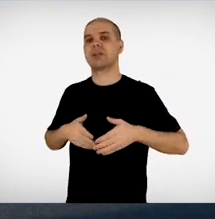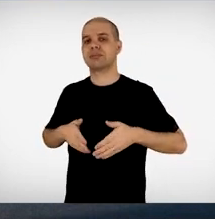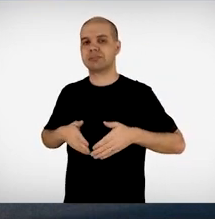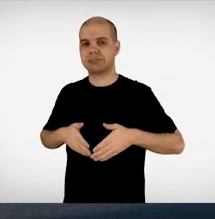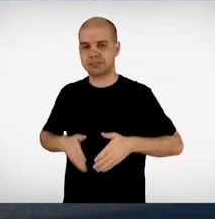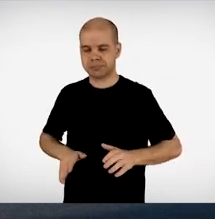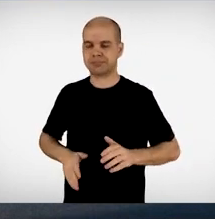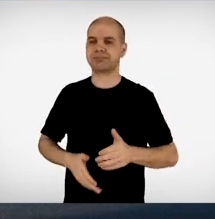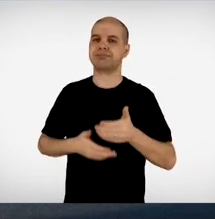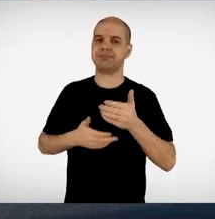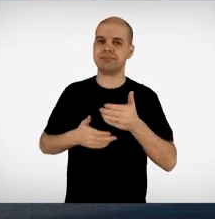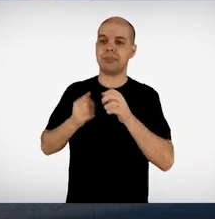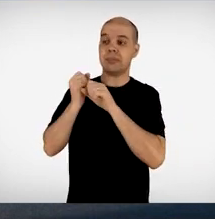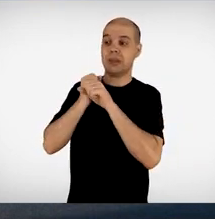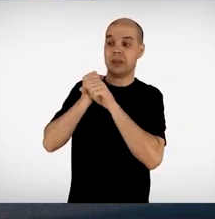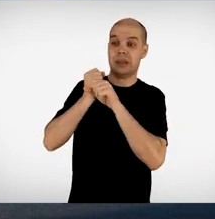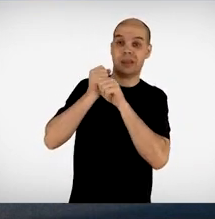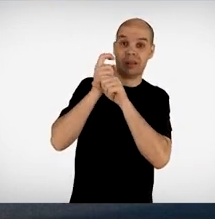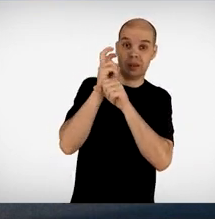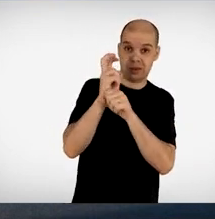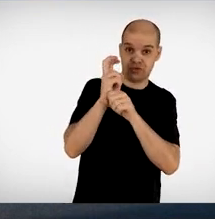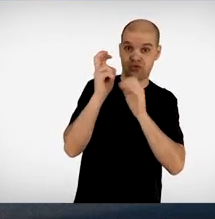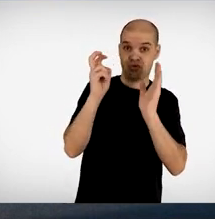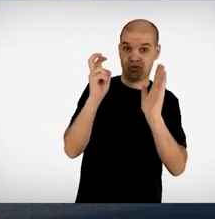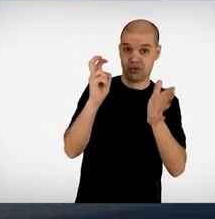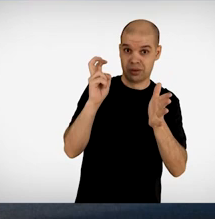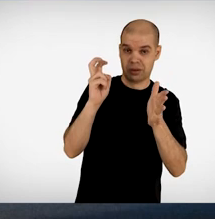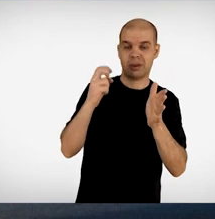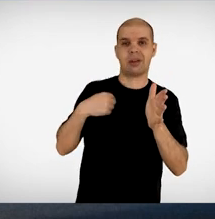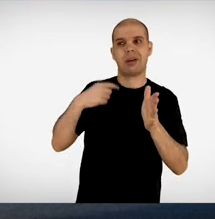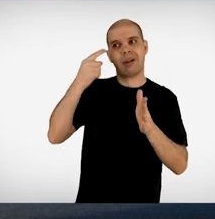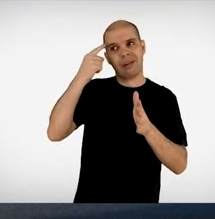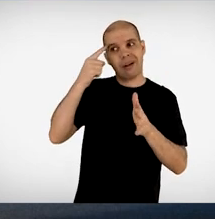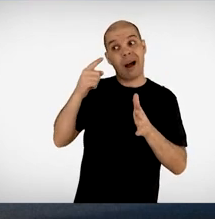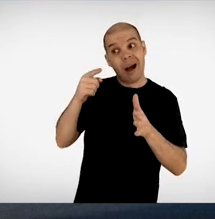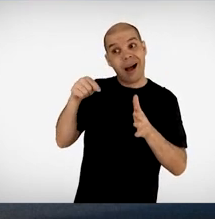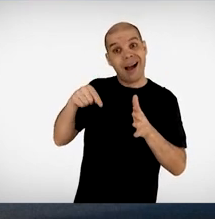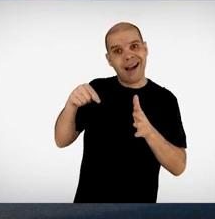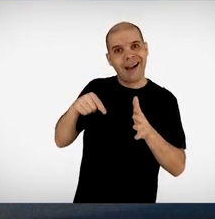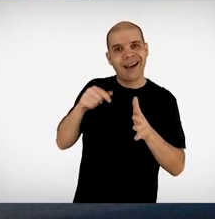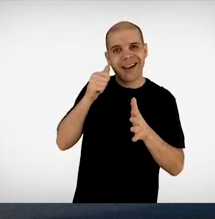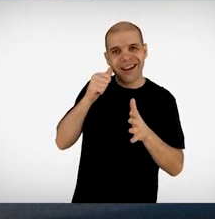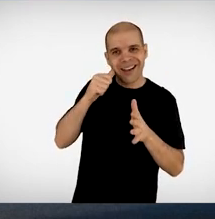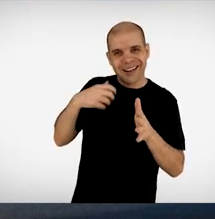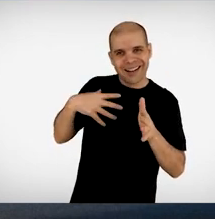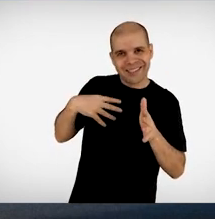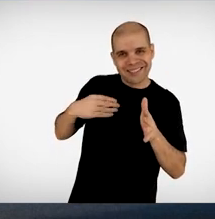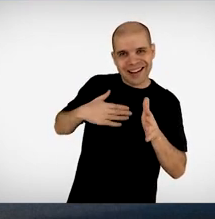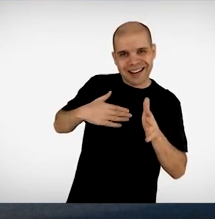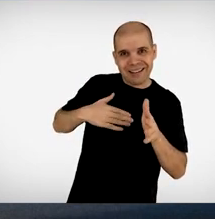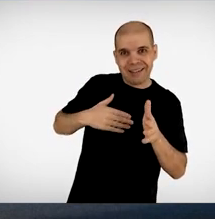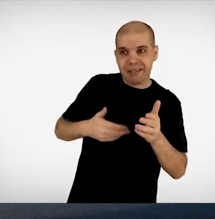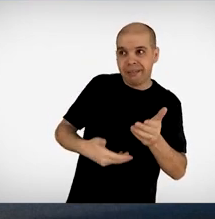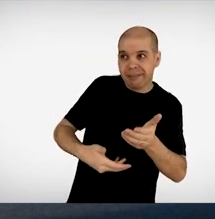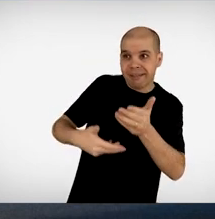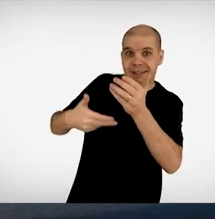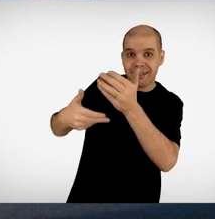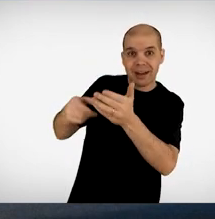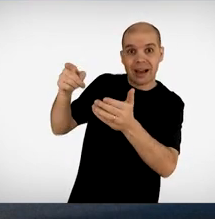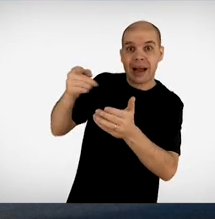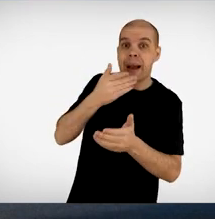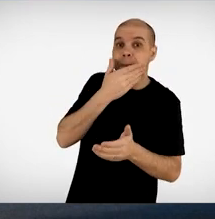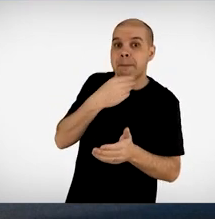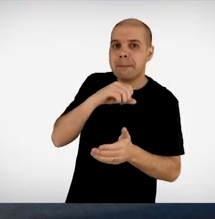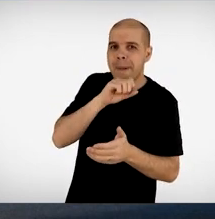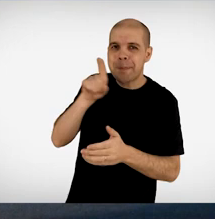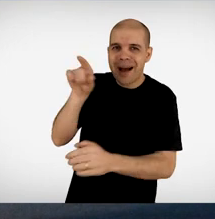de Janeiro passar, sei lá, uma semana, 10 dias, e, nesse momento, eu vou estar de férias de todos os meus trabalhos e eu vou